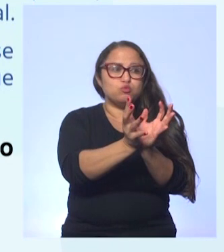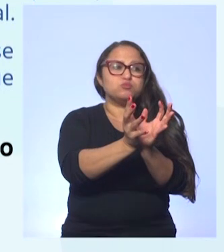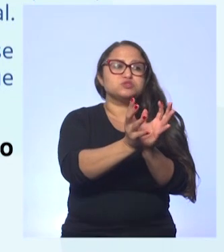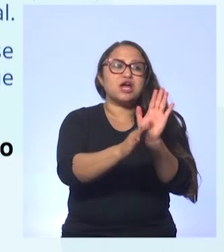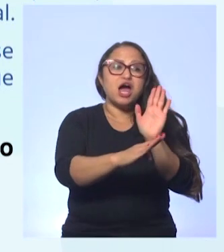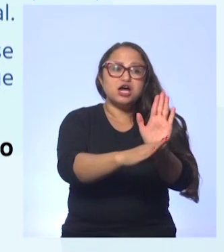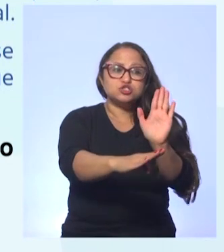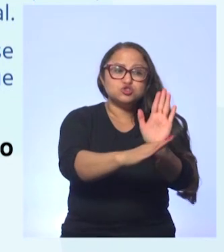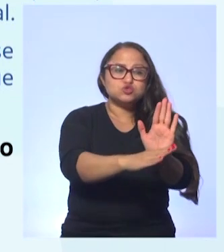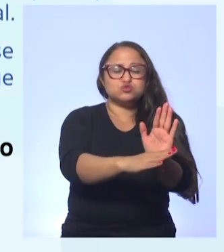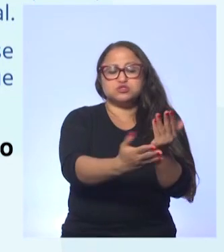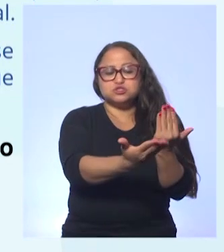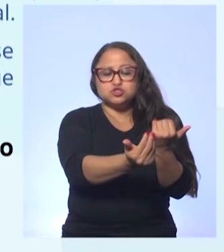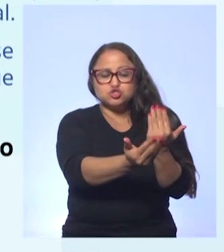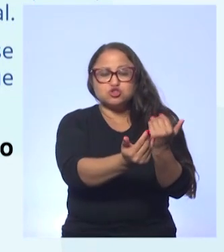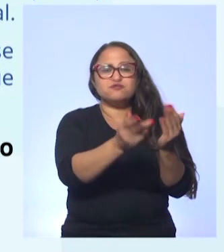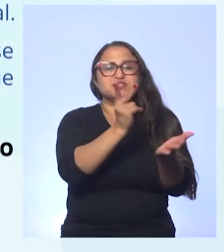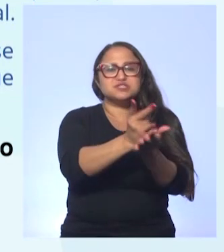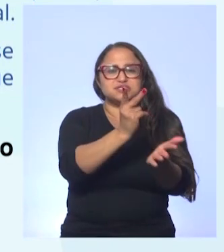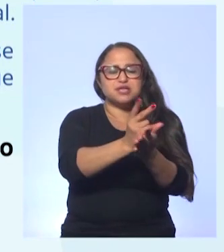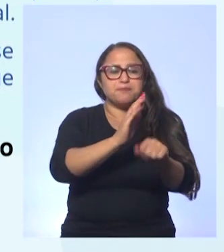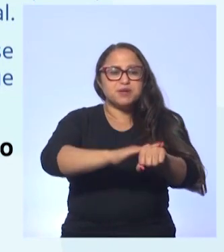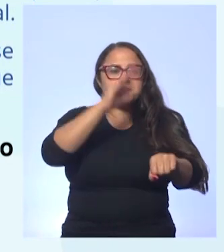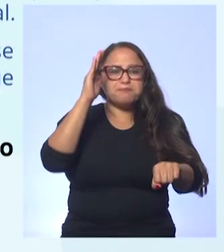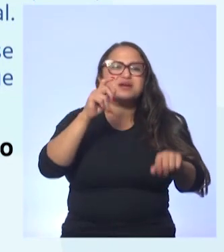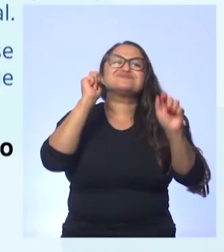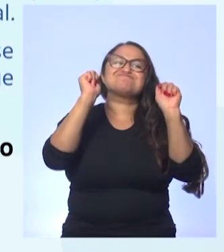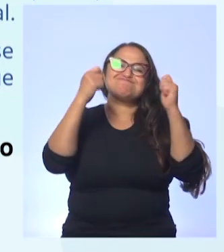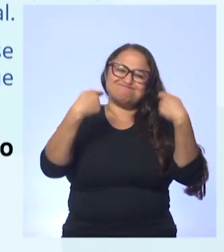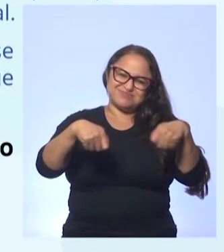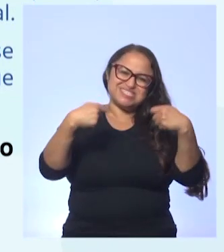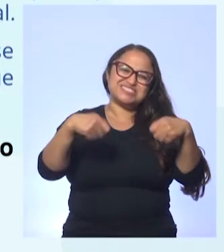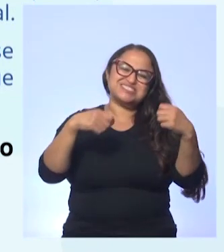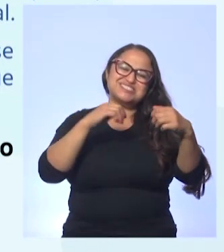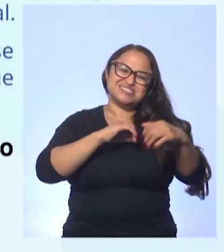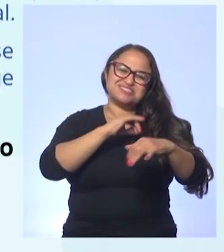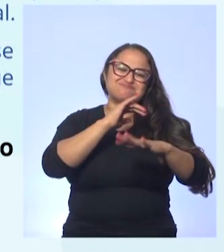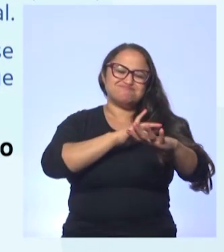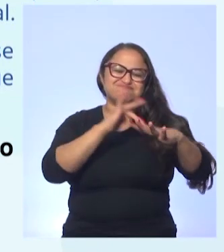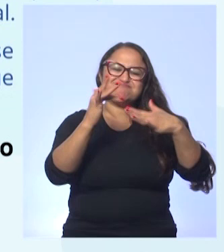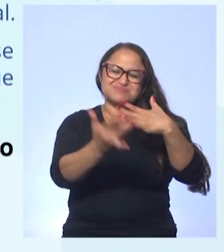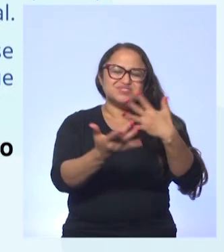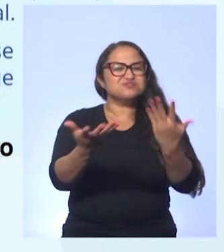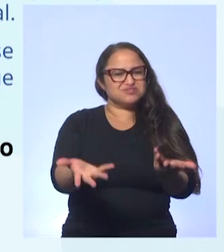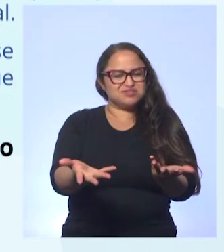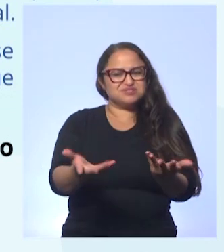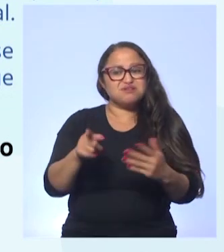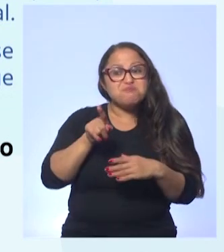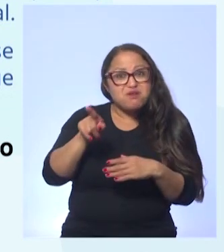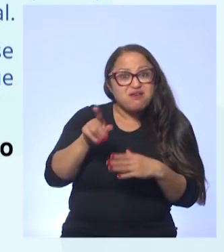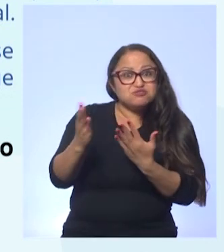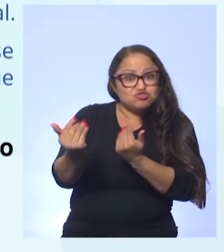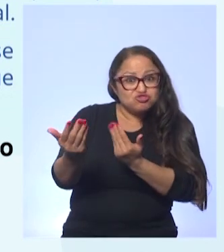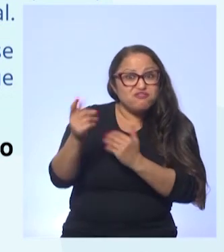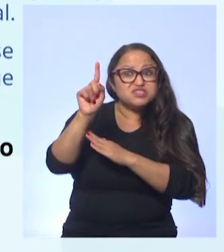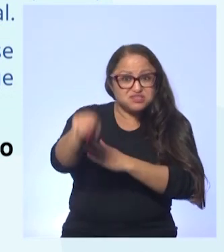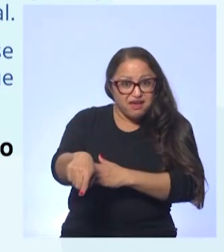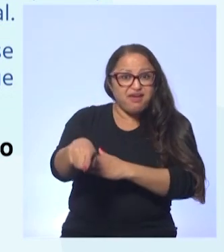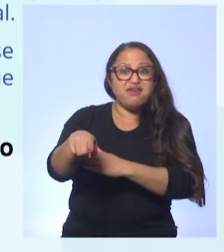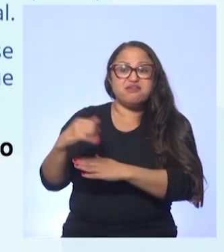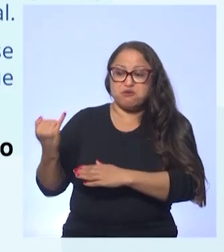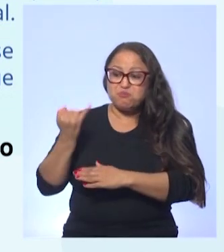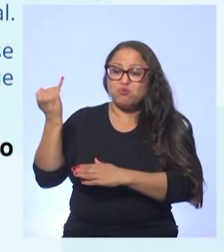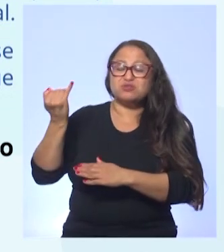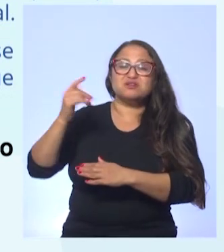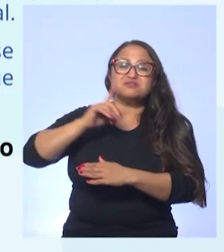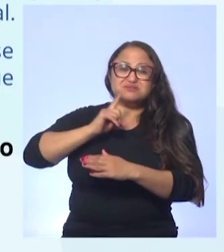esses jovens sintam cada vez mais a necessidade do espaço virtual. Para eles, é importante estarem conectados, pois,